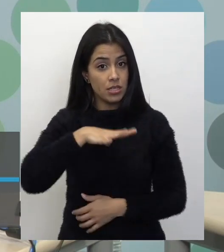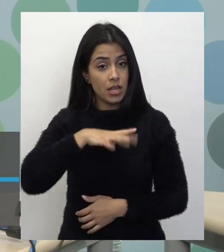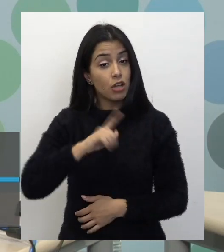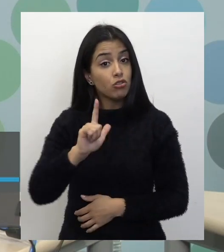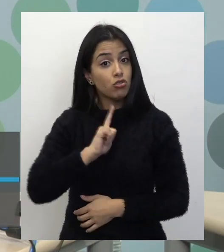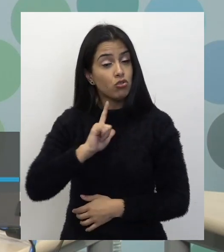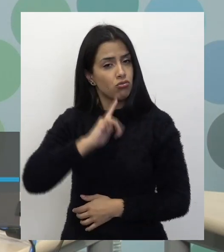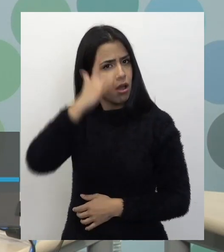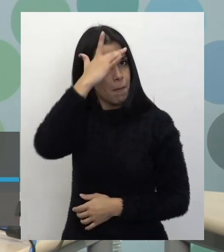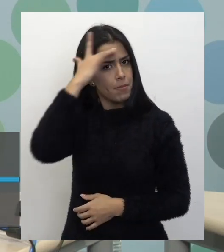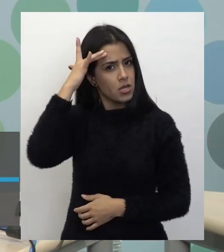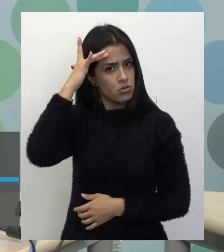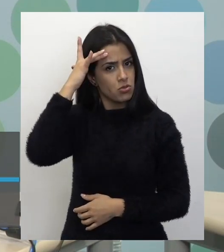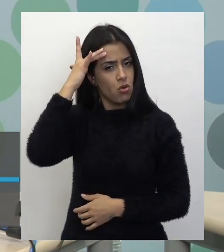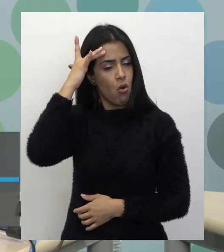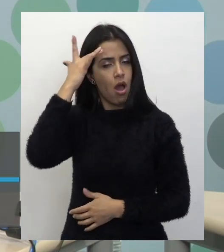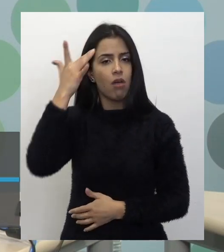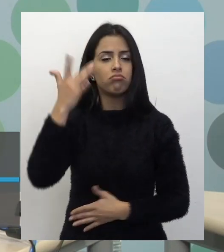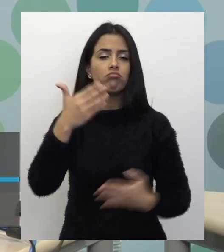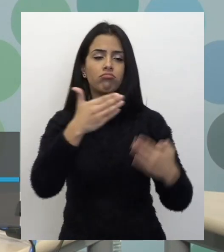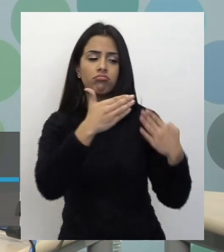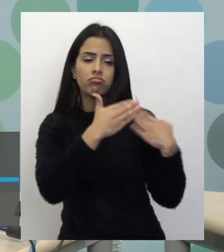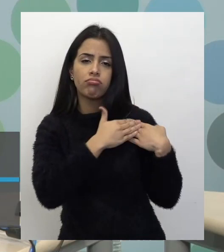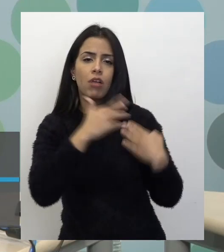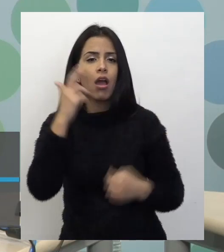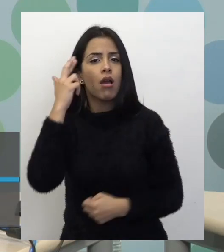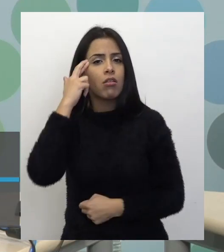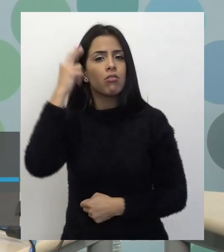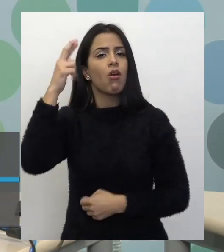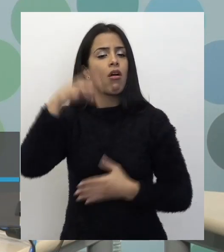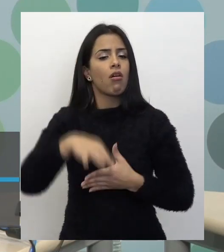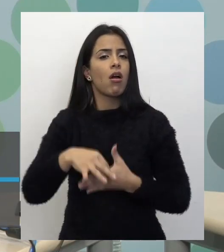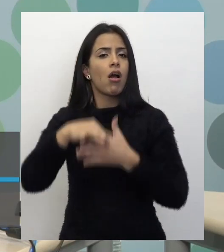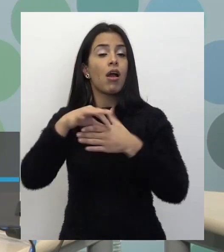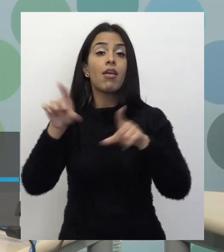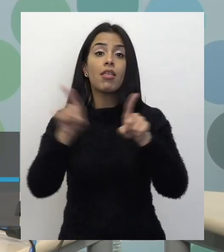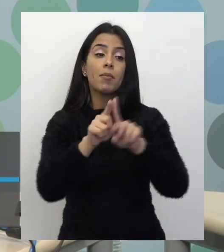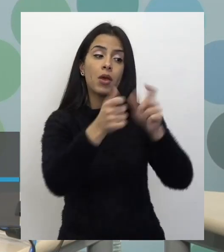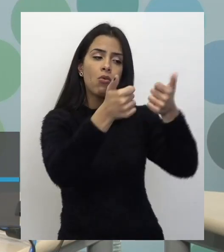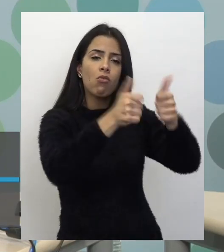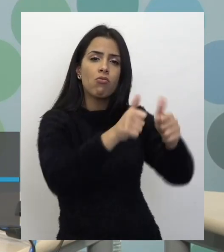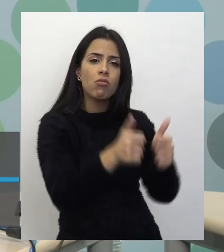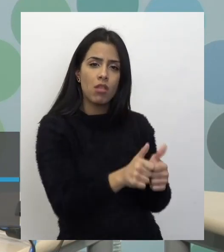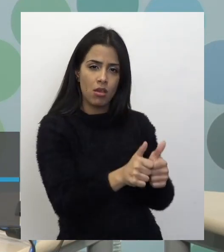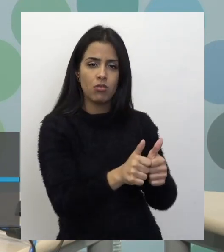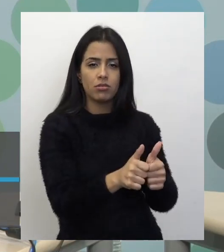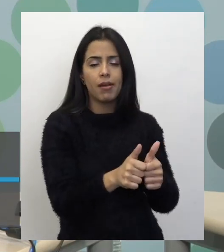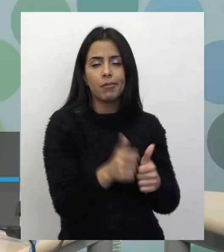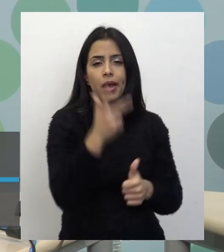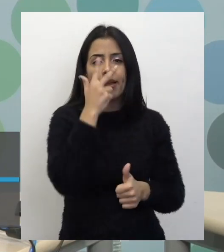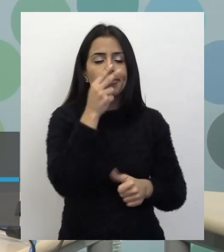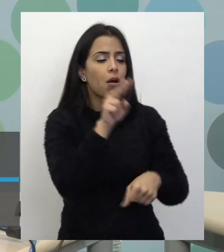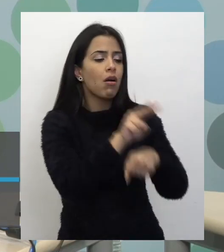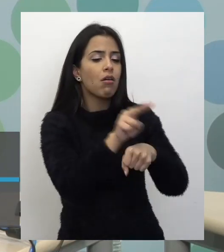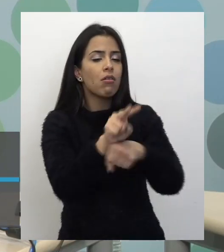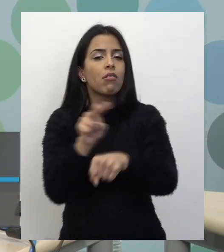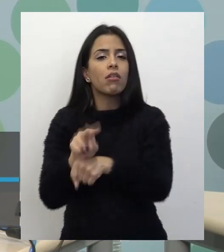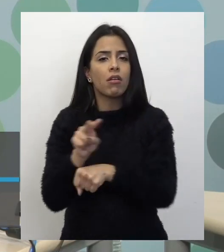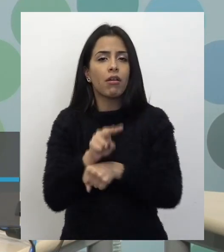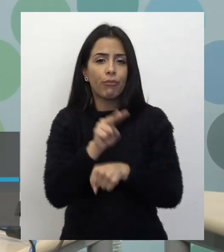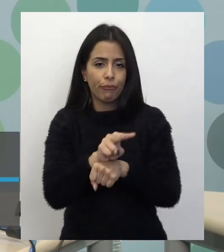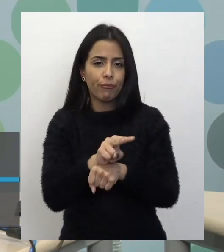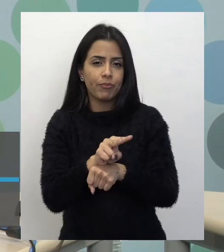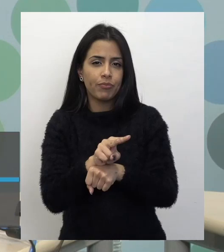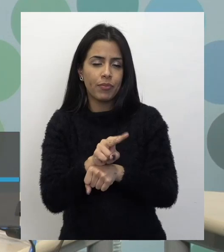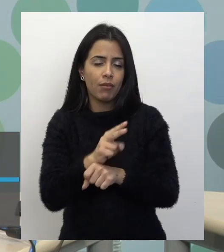uma divindade ali da mitologia atribuída como sendo o padroeiro, daquela cidade-estado, Mas lá